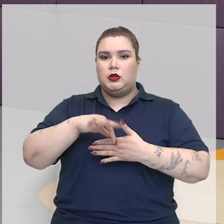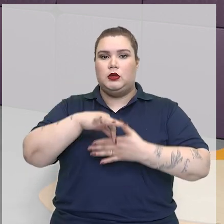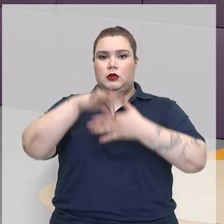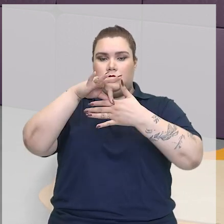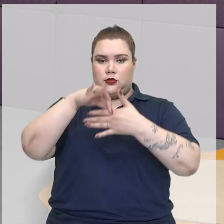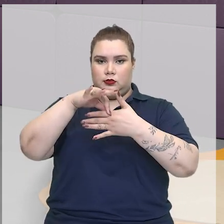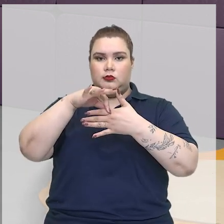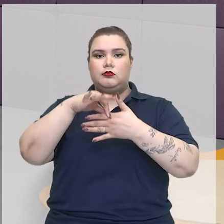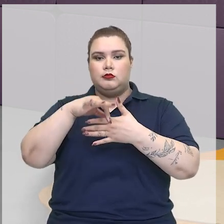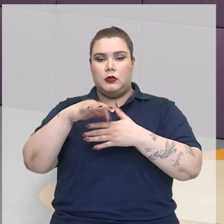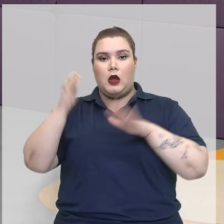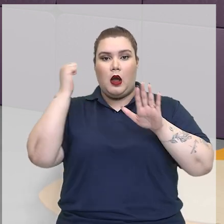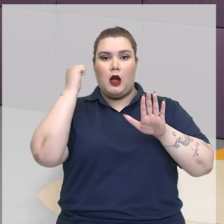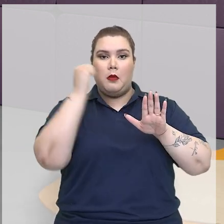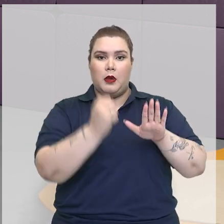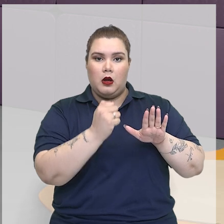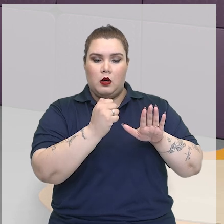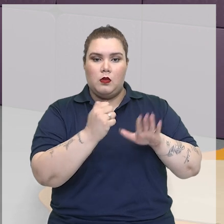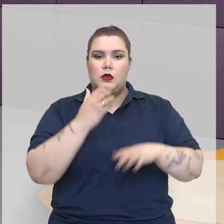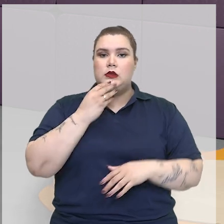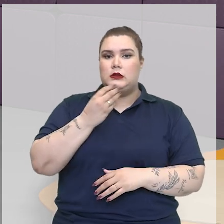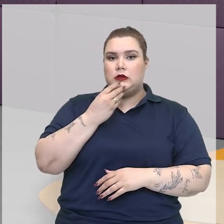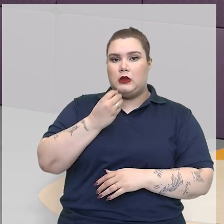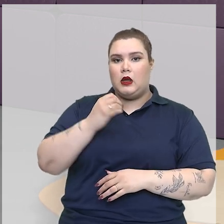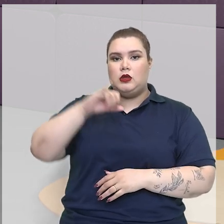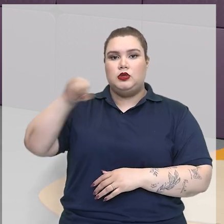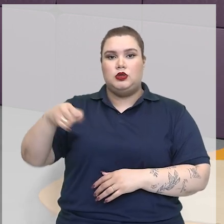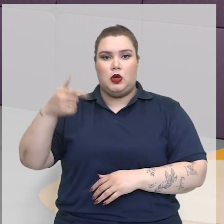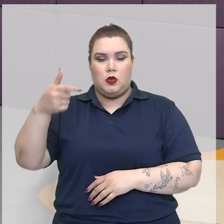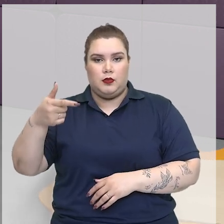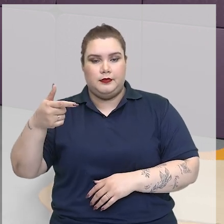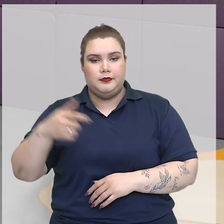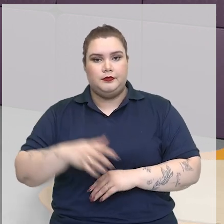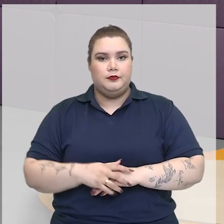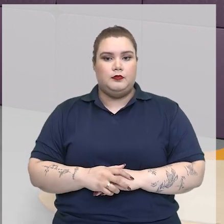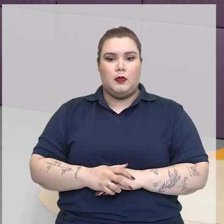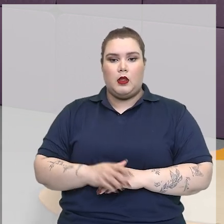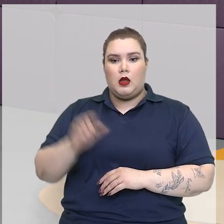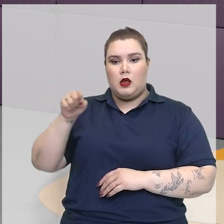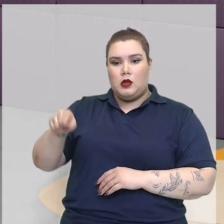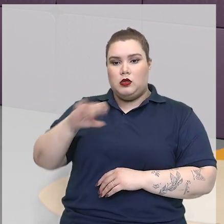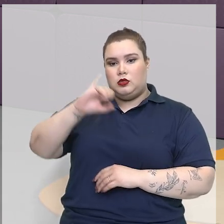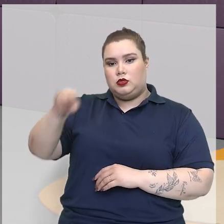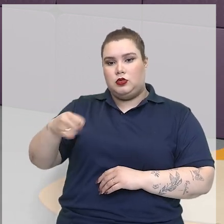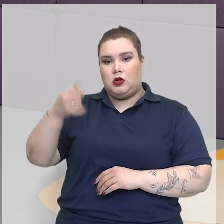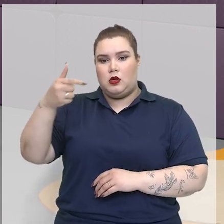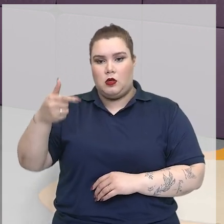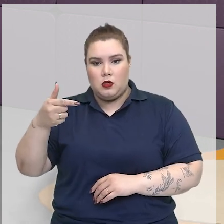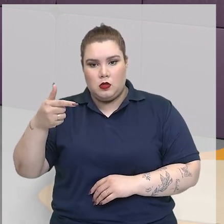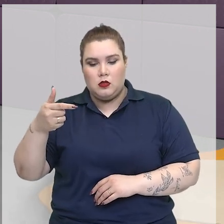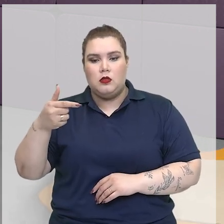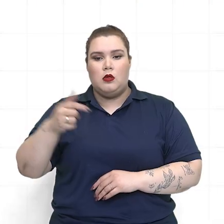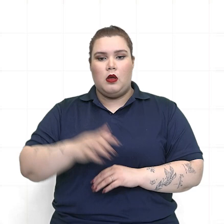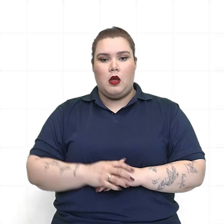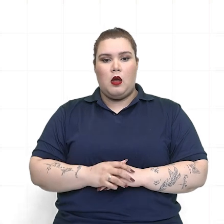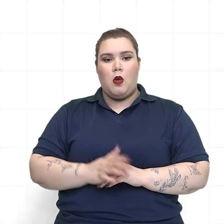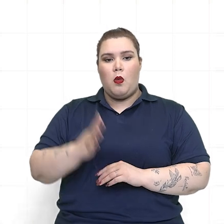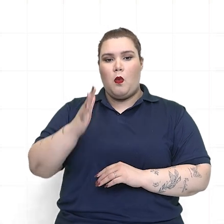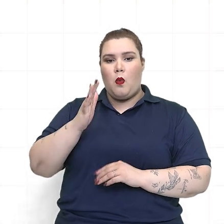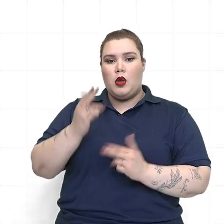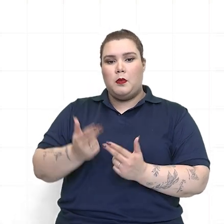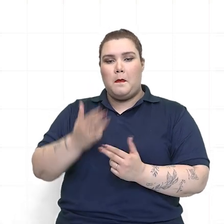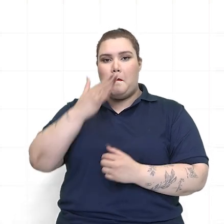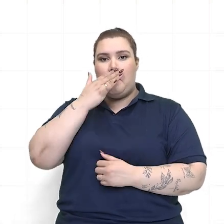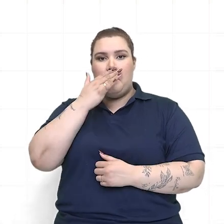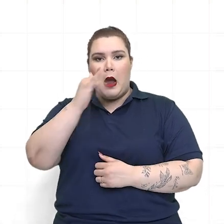destacar: Abraão, Isaque e Jacó. Jacó, né, que é o pai das 12 tribos